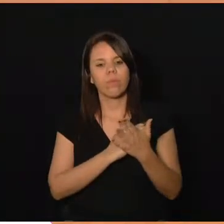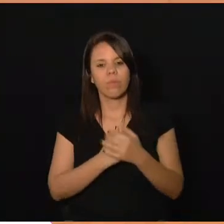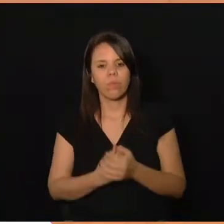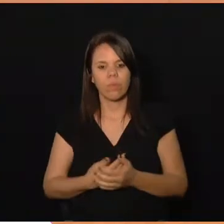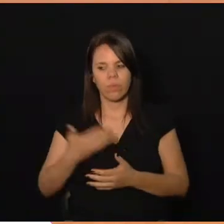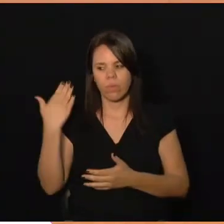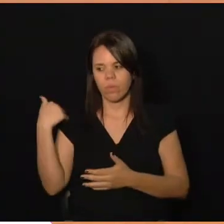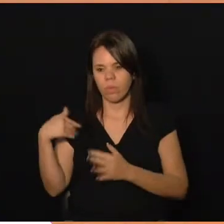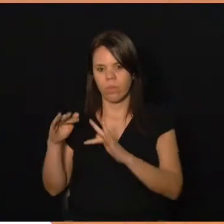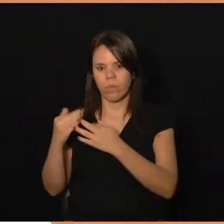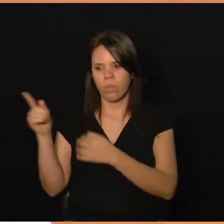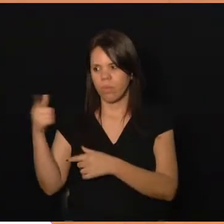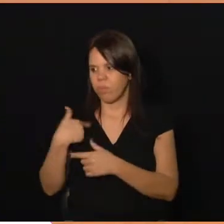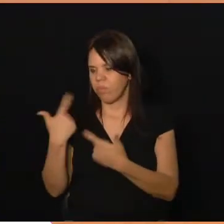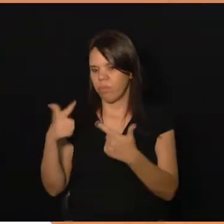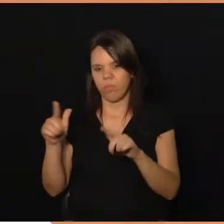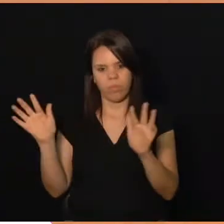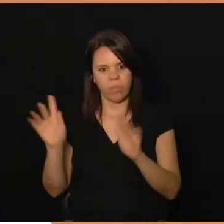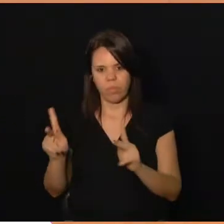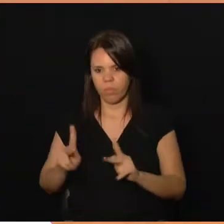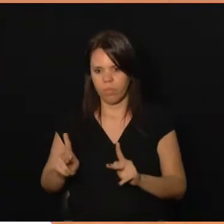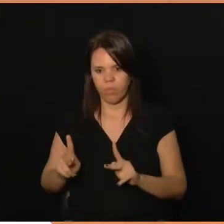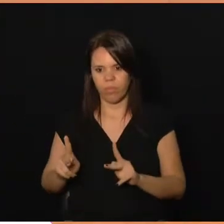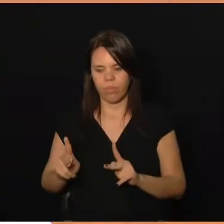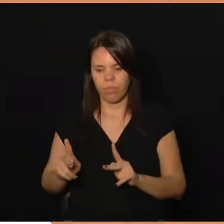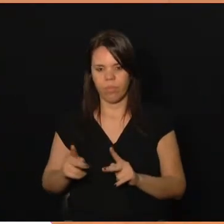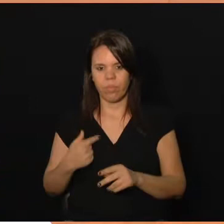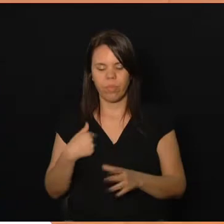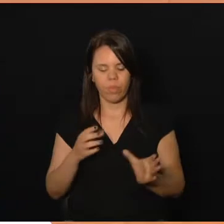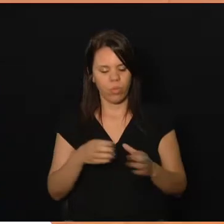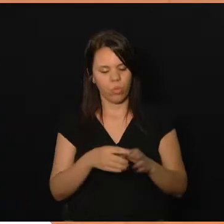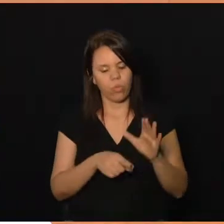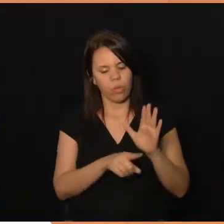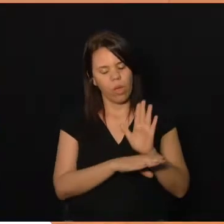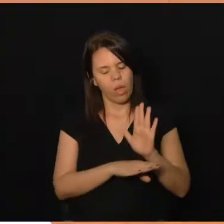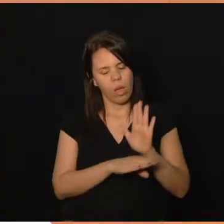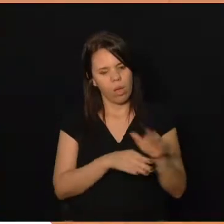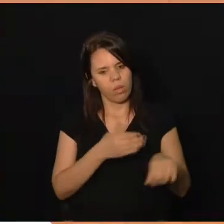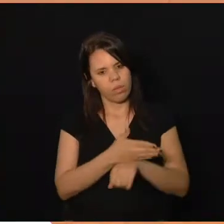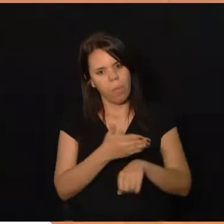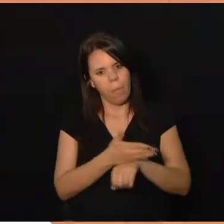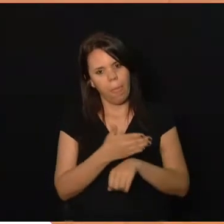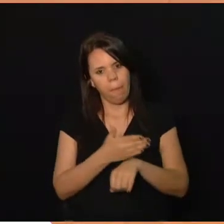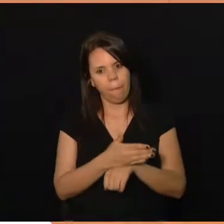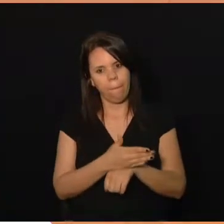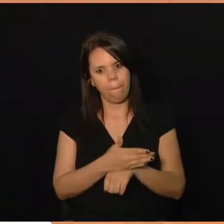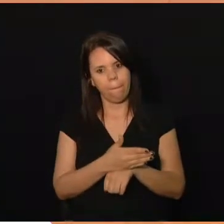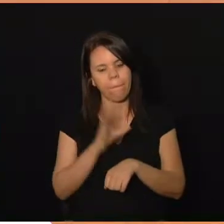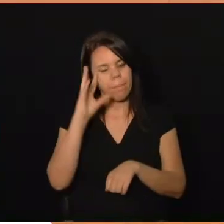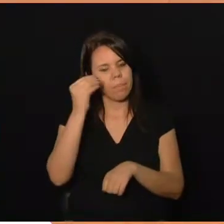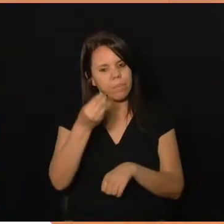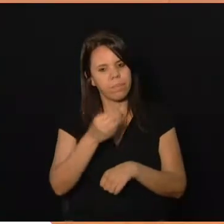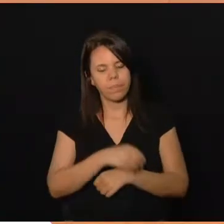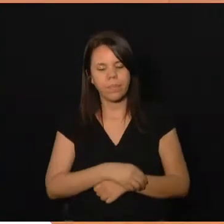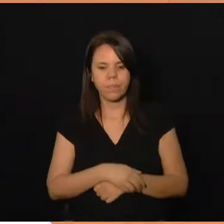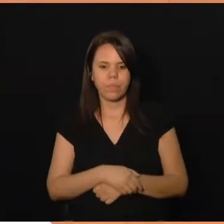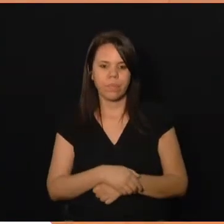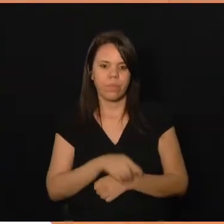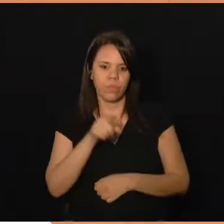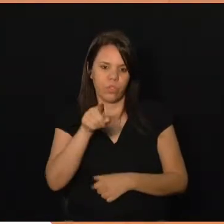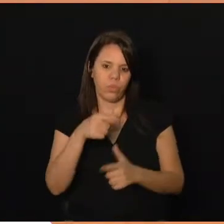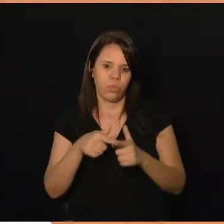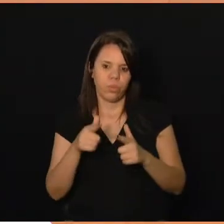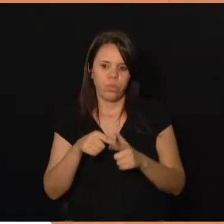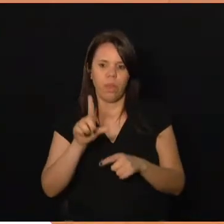na minha casa não tinha paz. E o grupo você começa a participar e você começa a entender. E o seu problema é